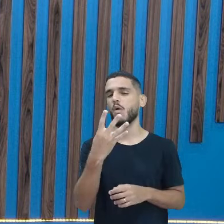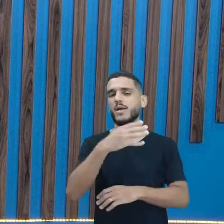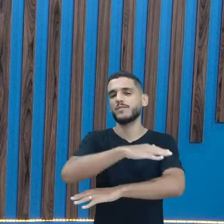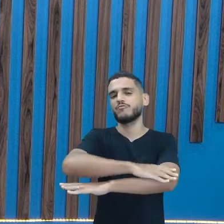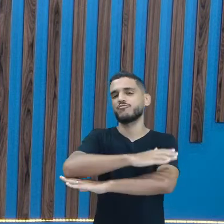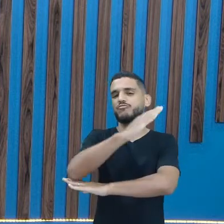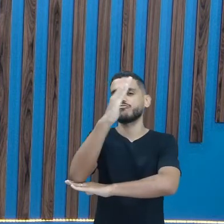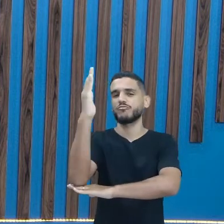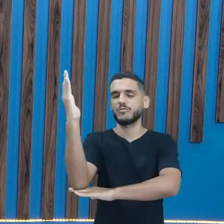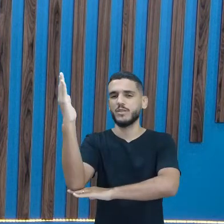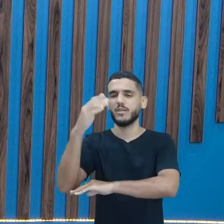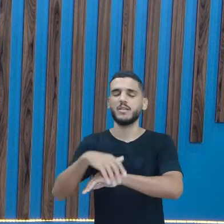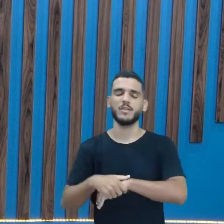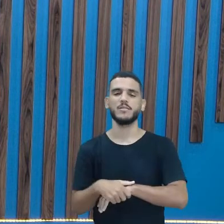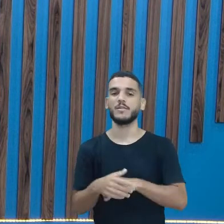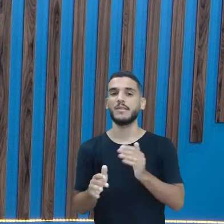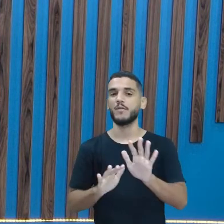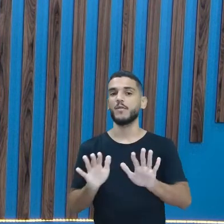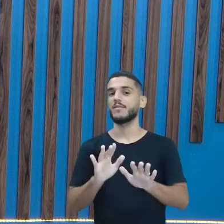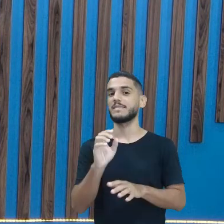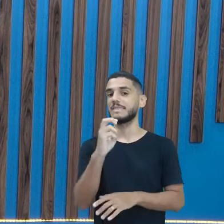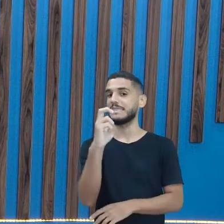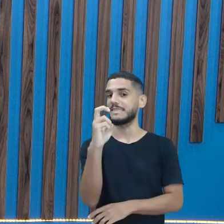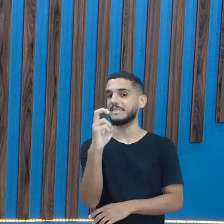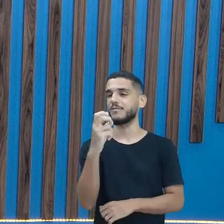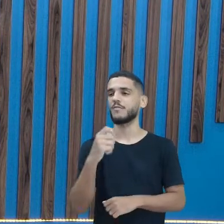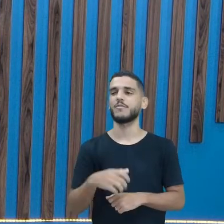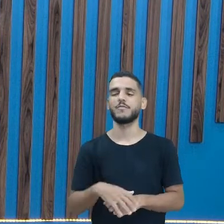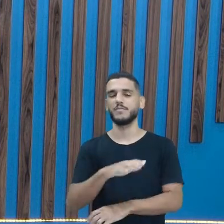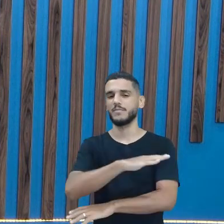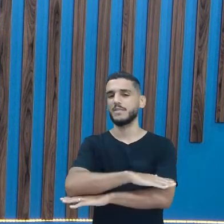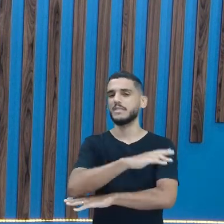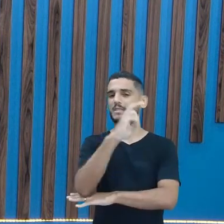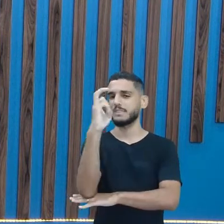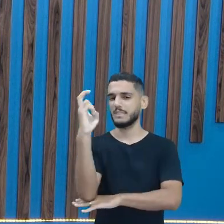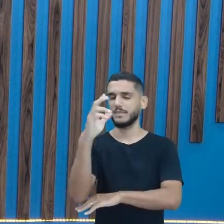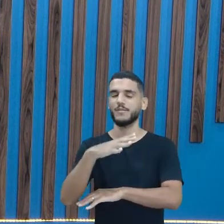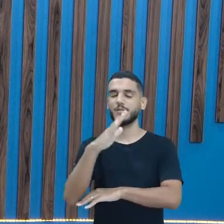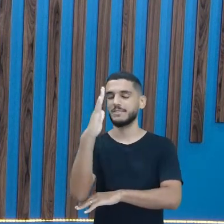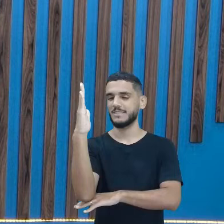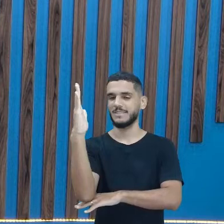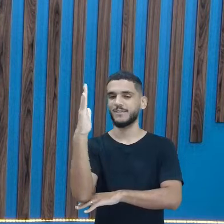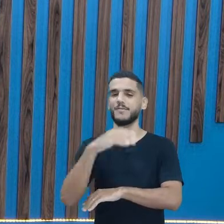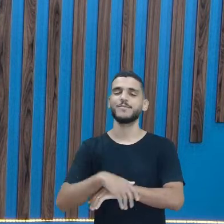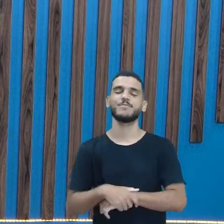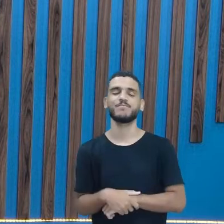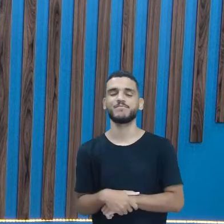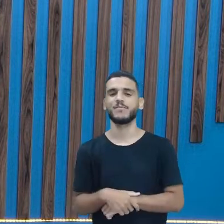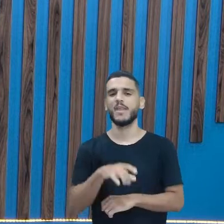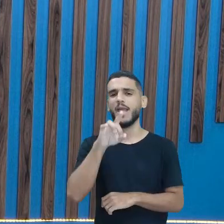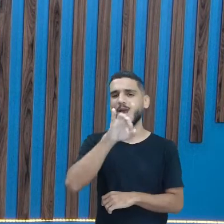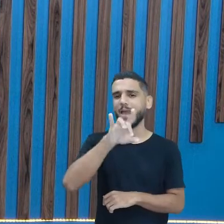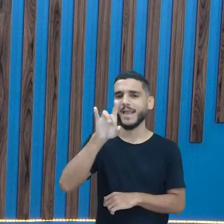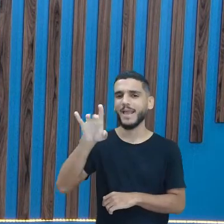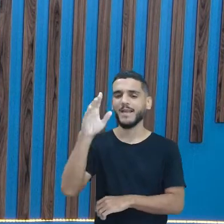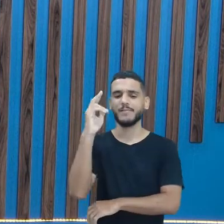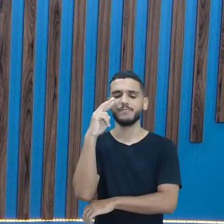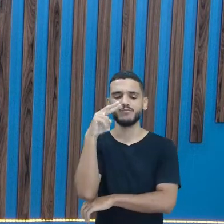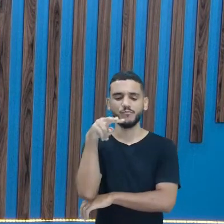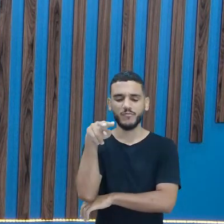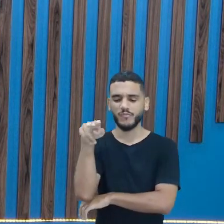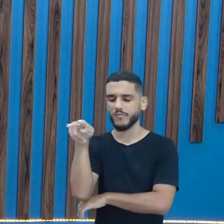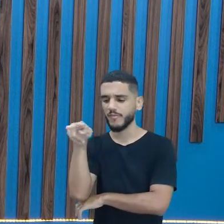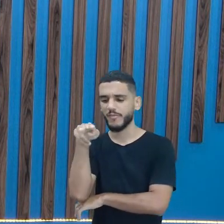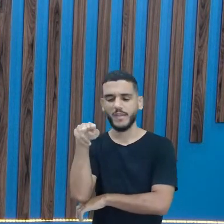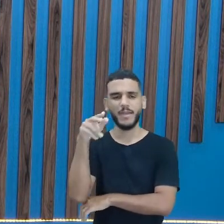janelas. 5, já veio mais uma. São 5 janelas lá em casa. E de cada uma delas eu observo coisas diferentes,